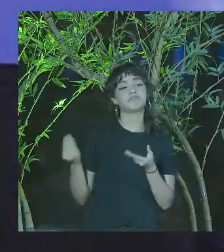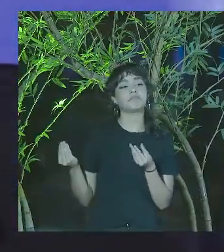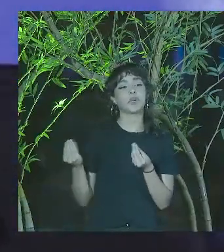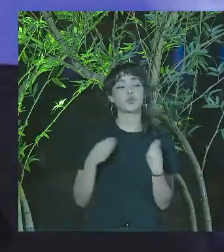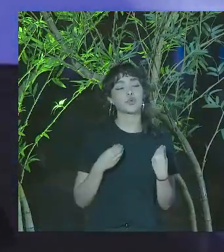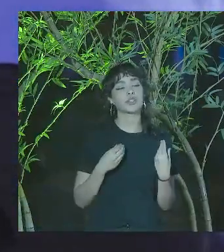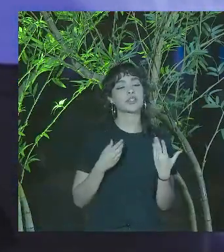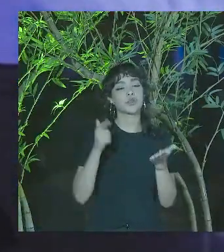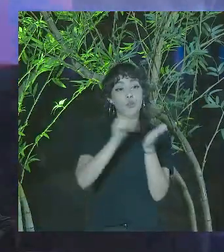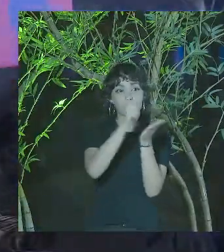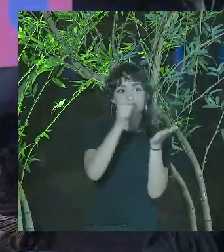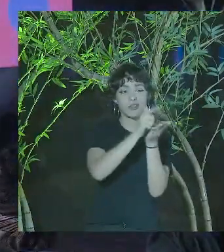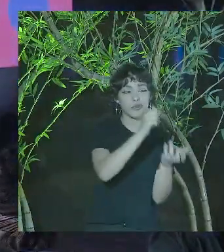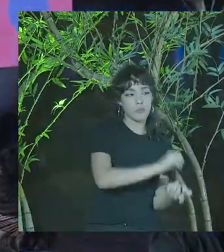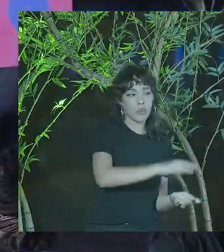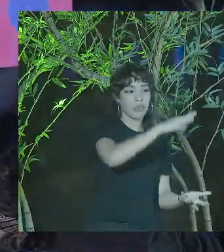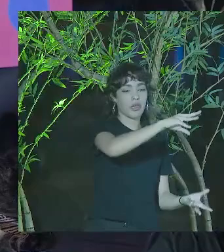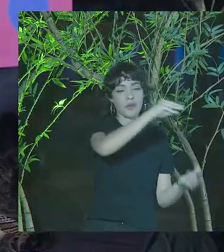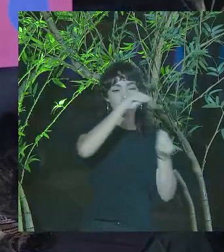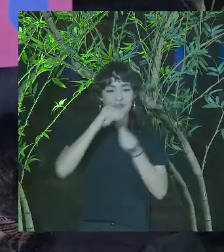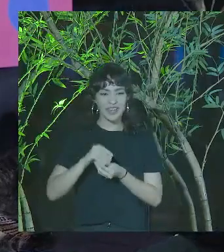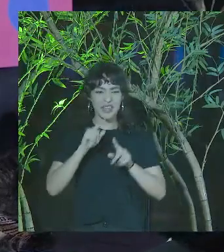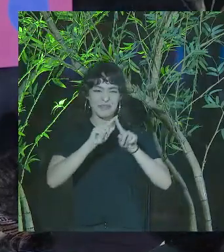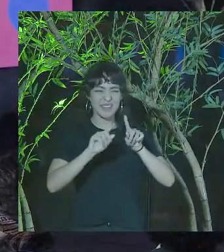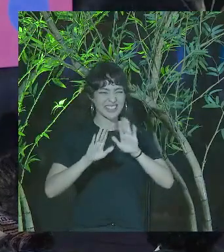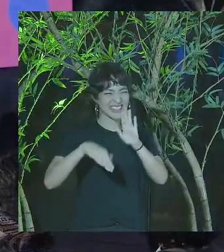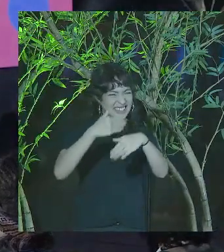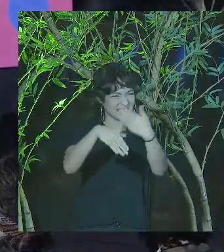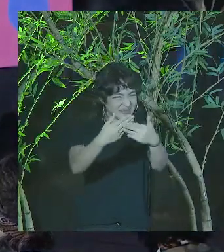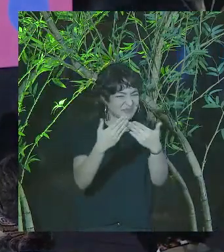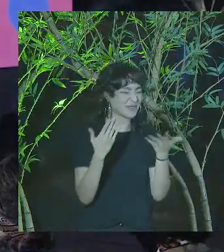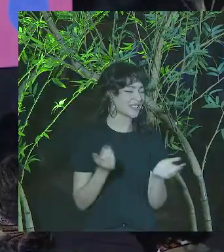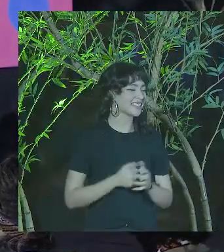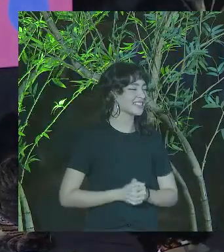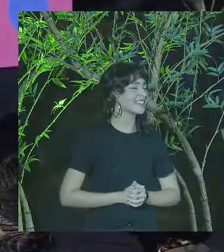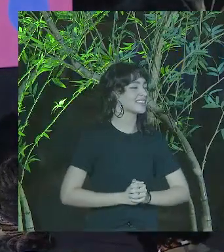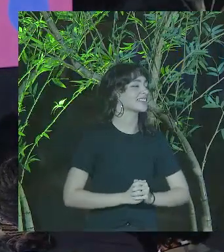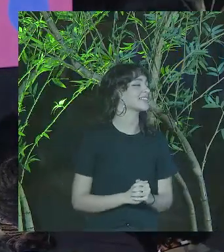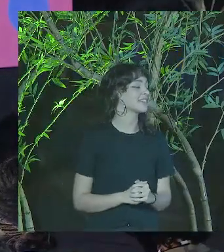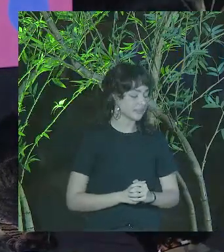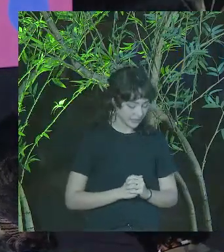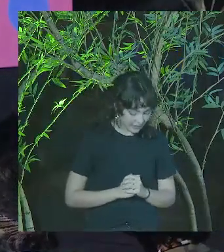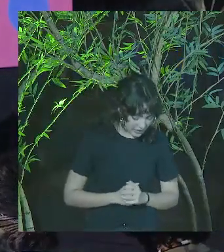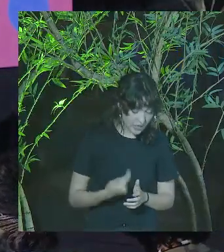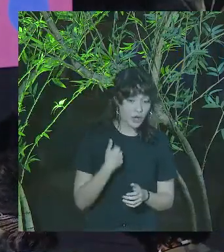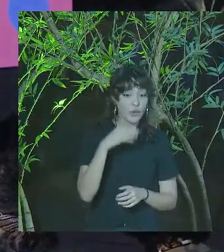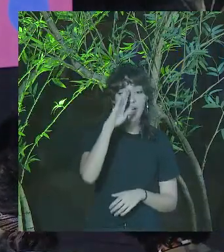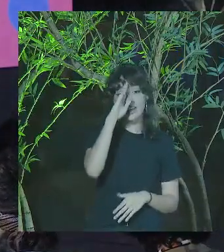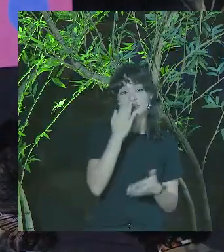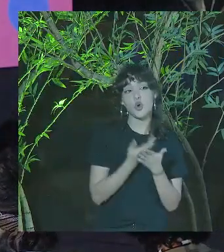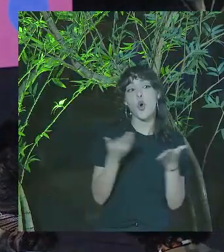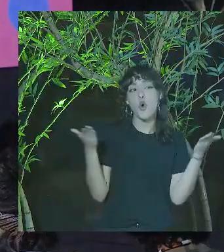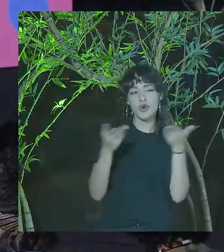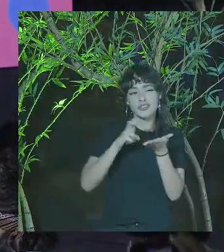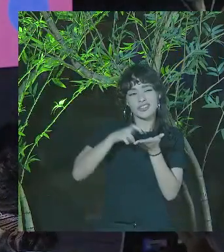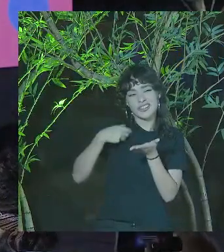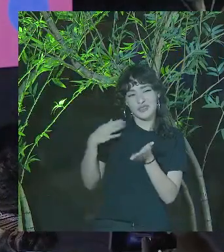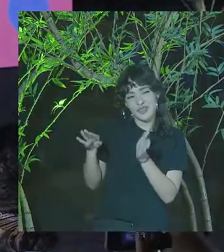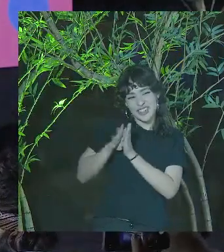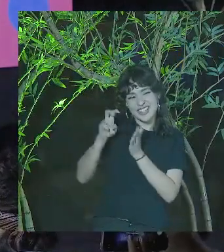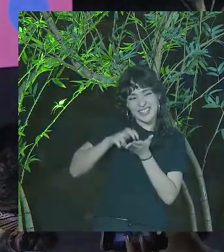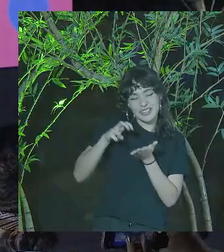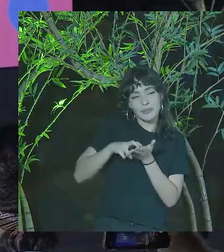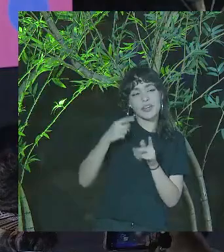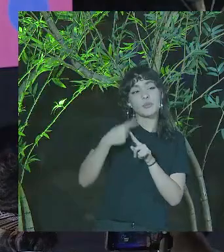os livros aqui, mas isso fica para uma brincadeira daqui a pouco. E eu acho que hoje mais cedo, eu cheguei aqui um pouquinho mais cedo, estava se